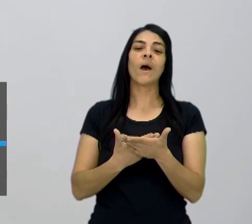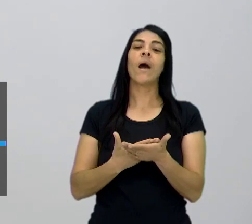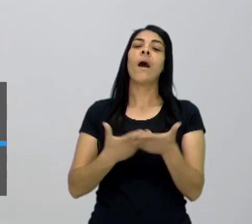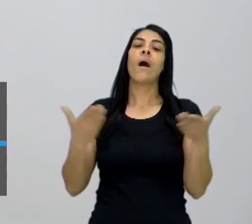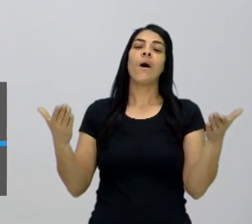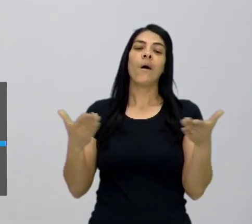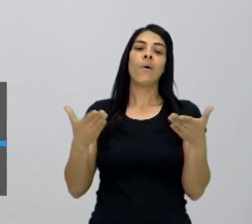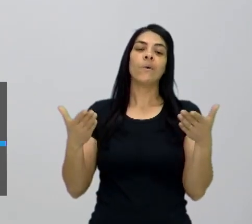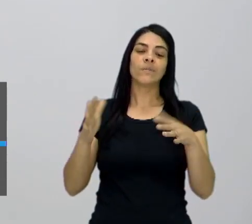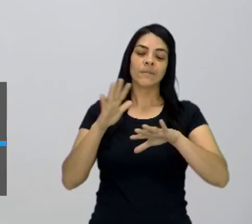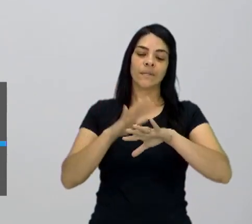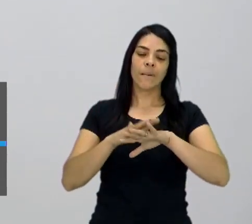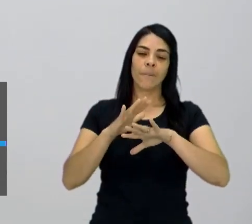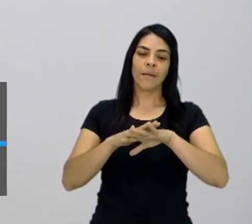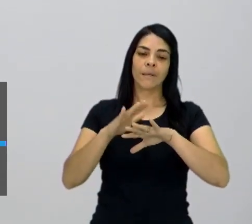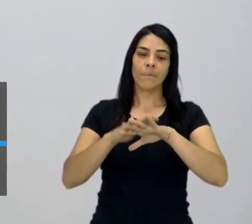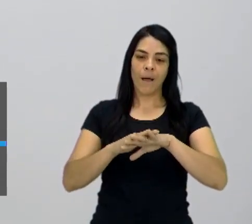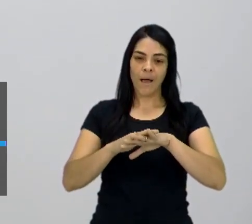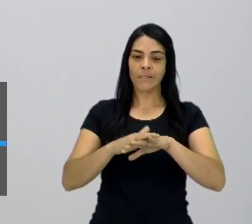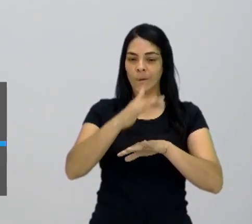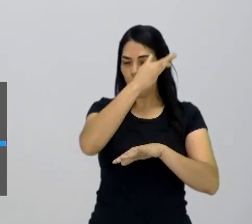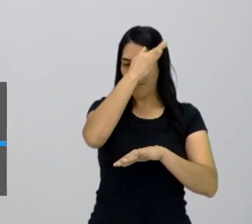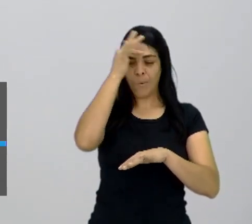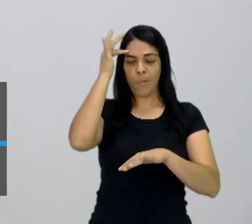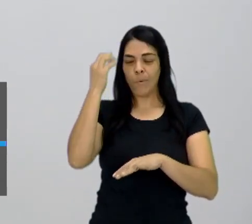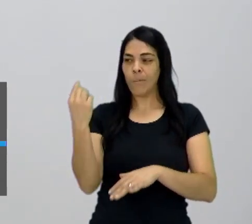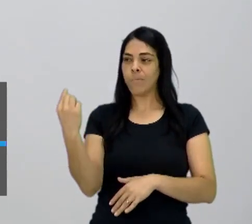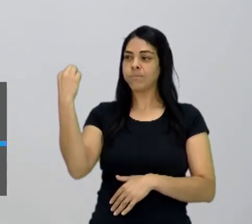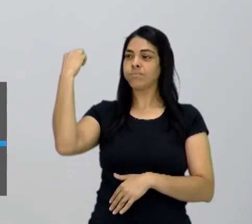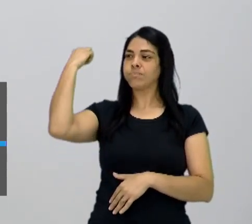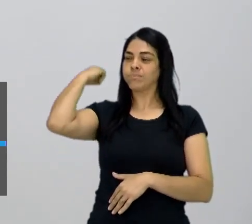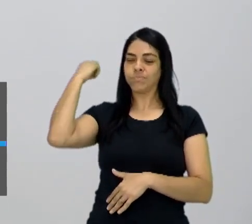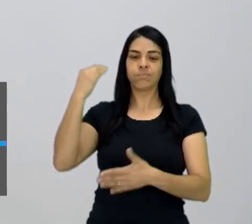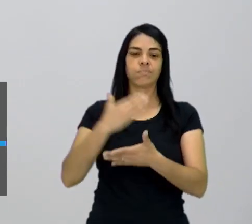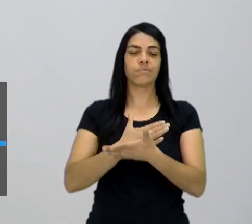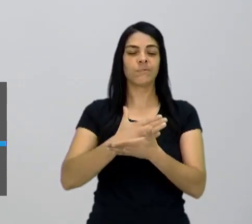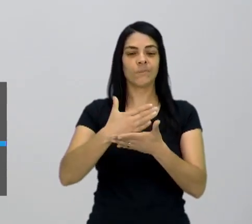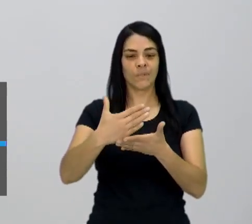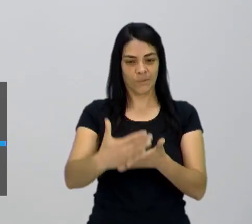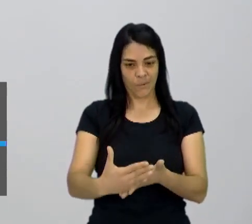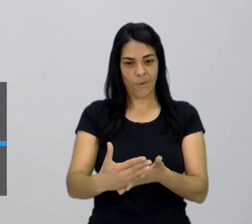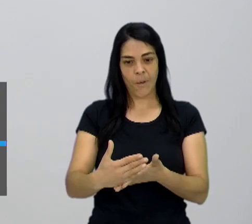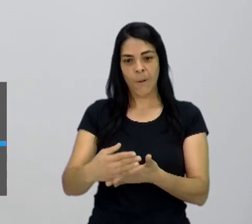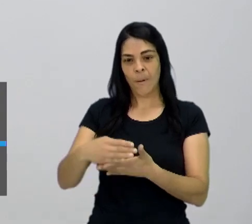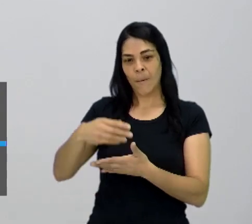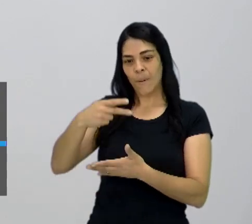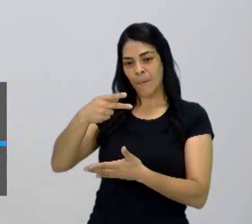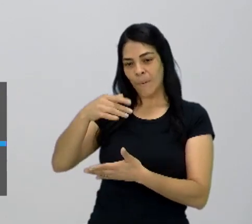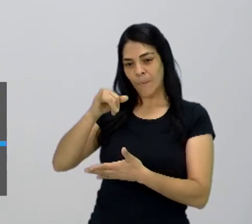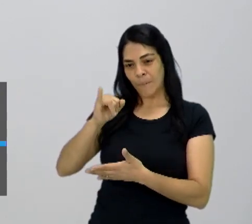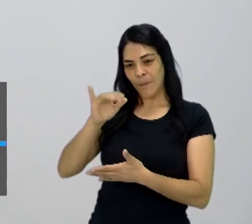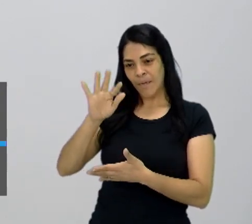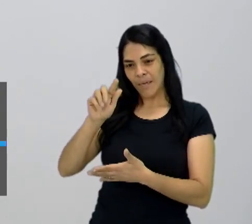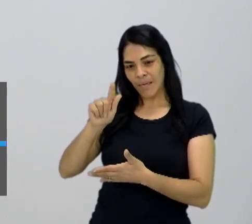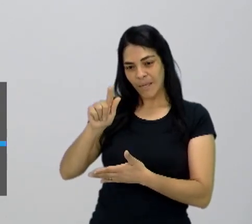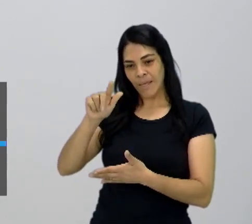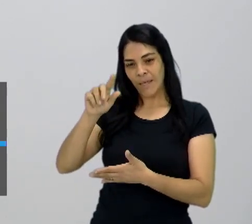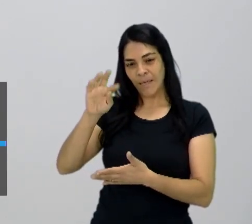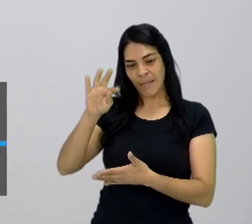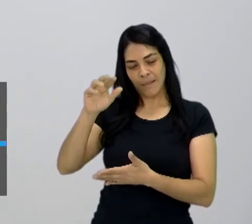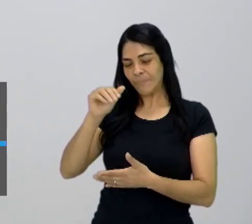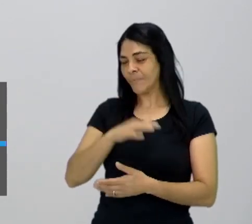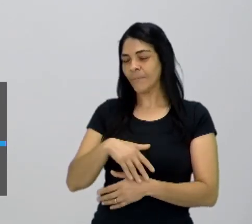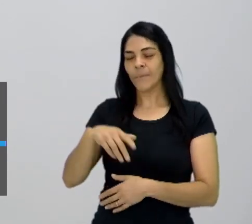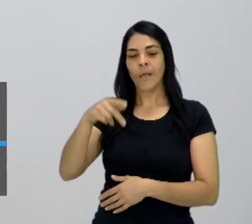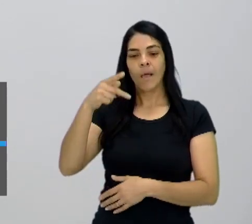Não que não existisse, assim como Pitágoras também, né? Eles aplicavam-se matemática, né?